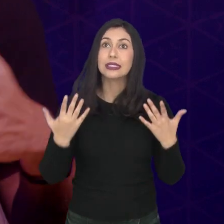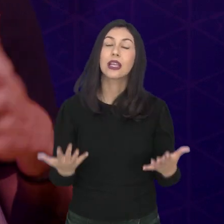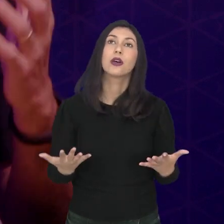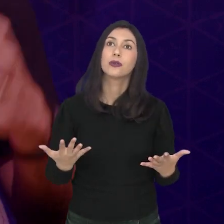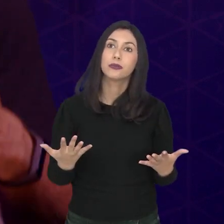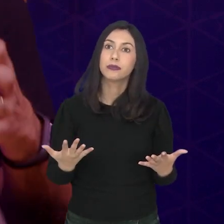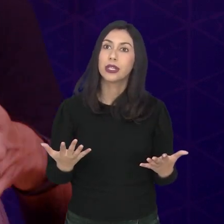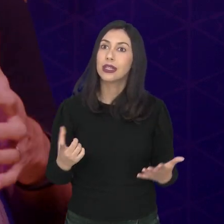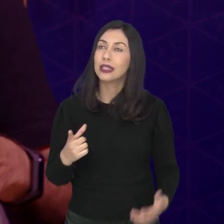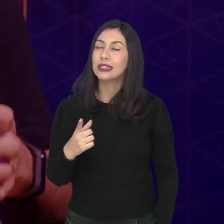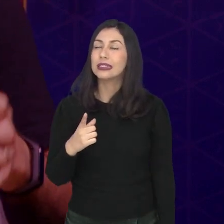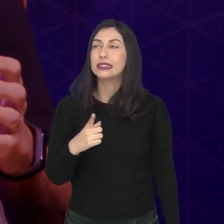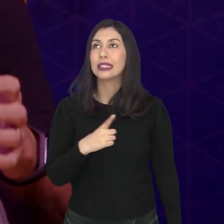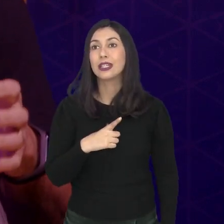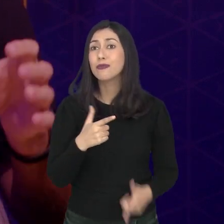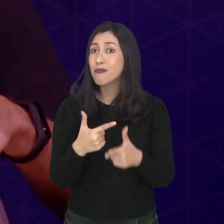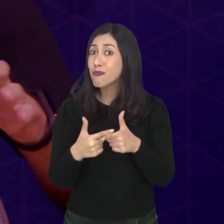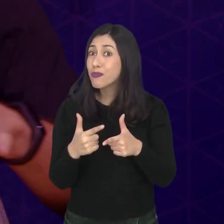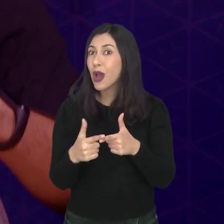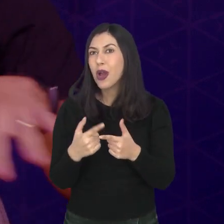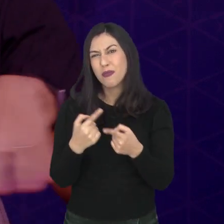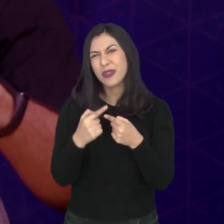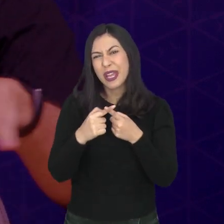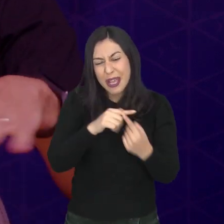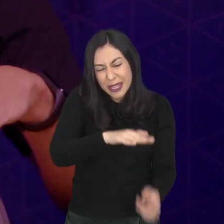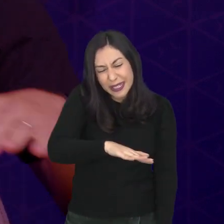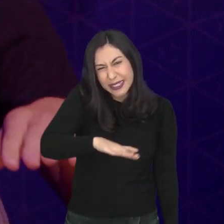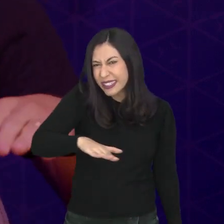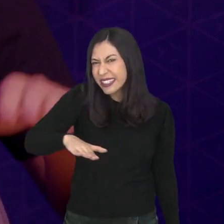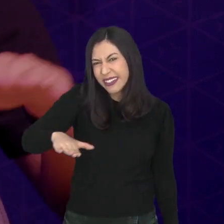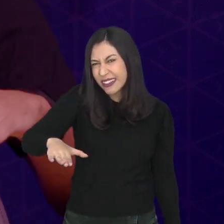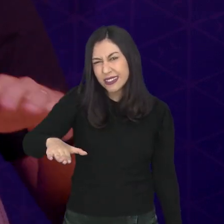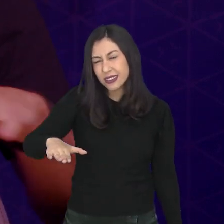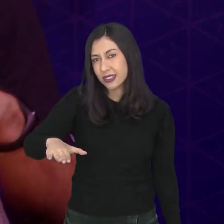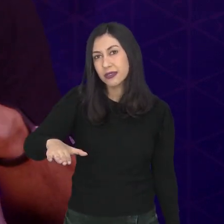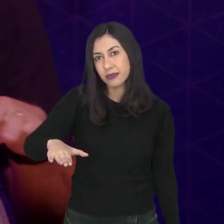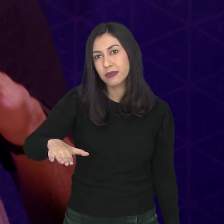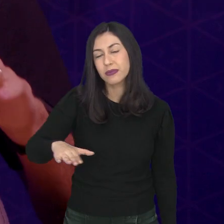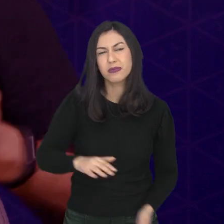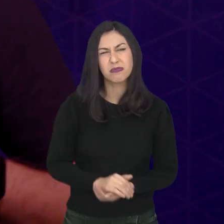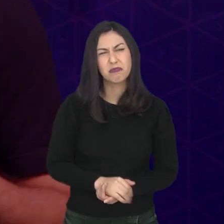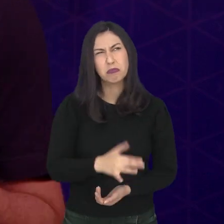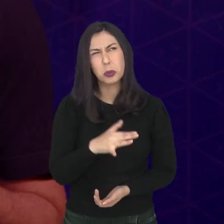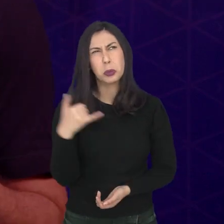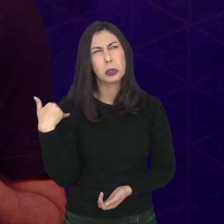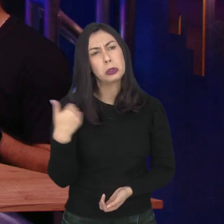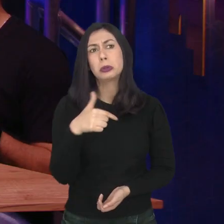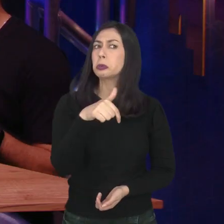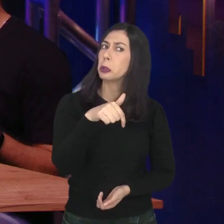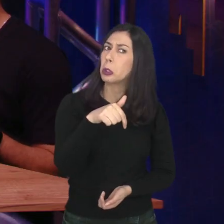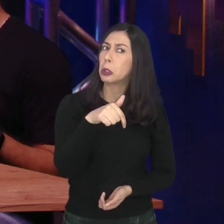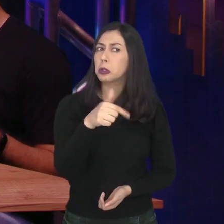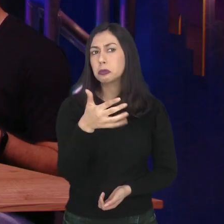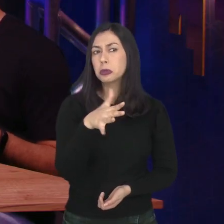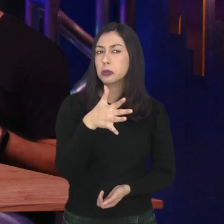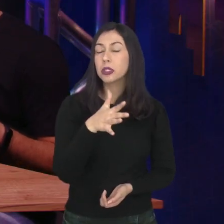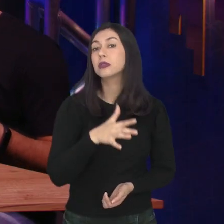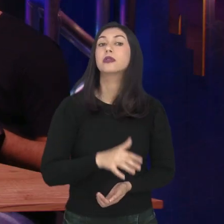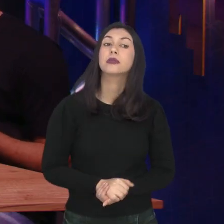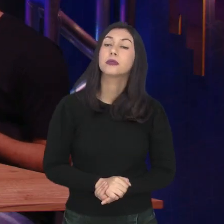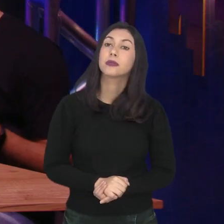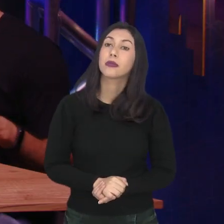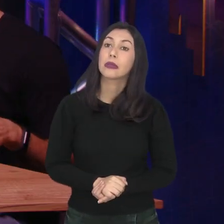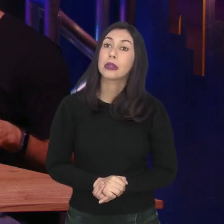assim, ele tem essa questão. Eles são bem pequenininhos no começo da série, né? Criancinhas mesmo. Deve ter uns 7 anos, né? Uns mais 7 ou menos, anos. algo